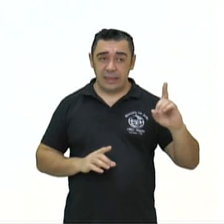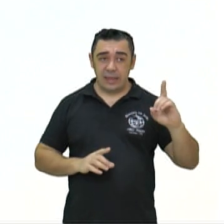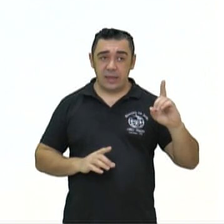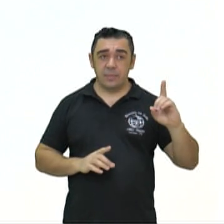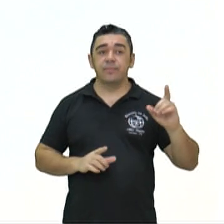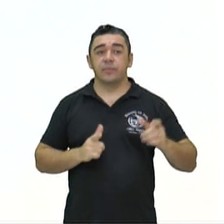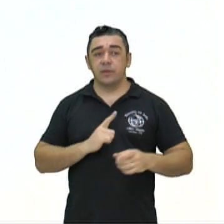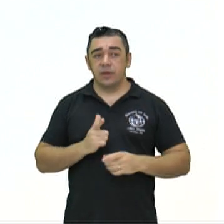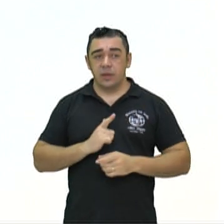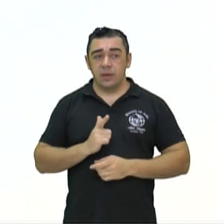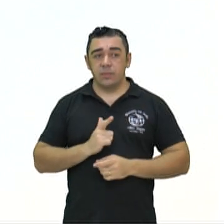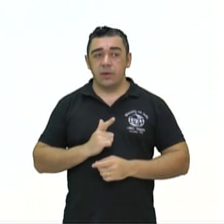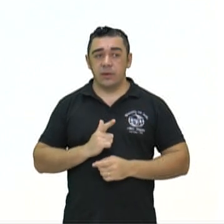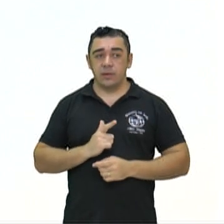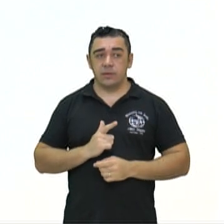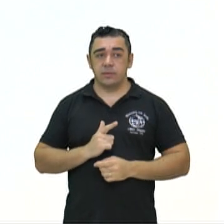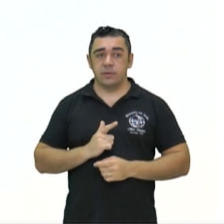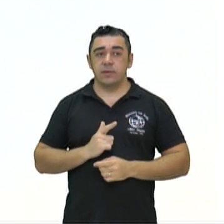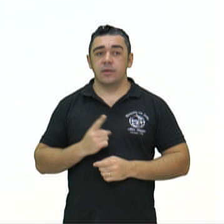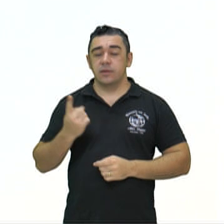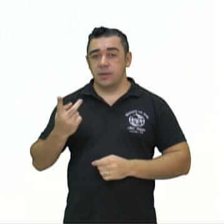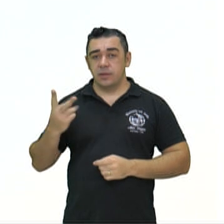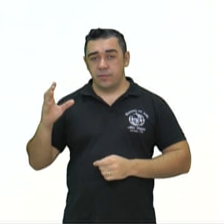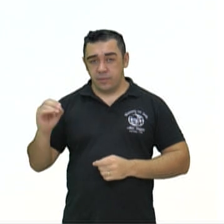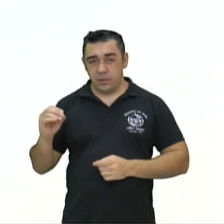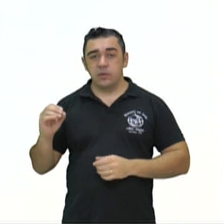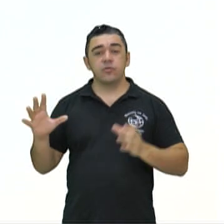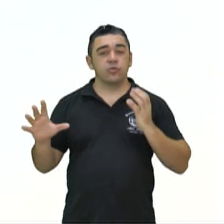D nós temos a resposta como